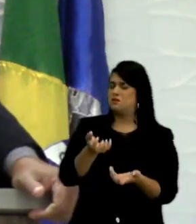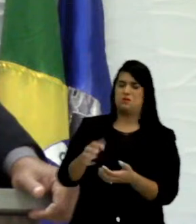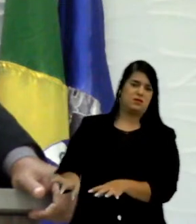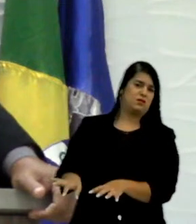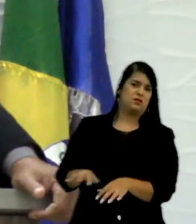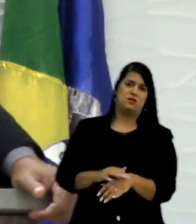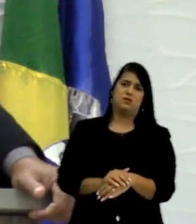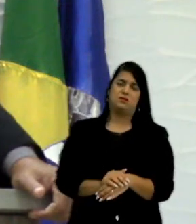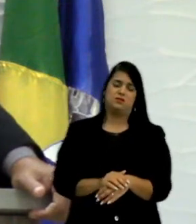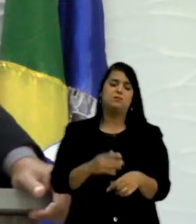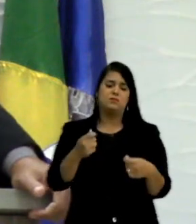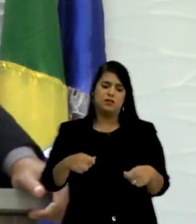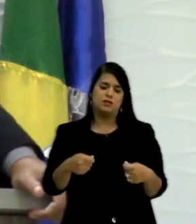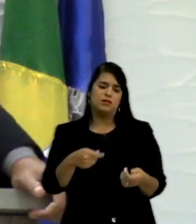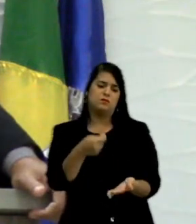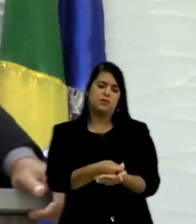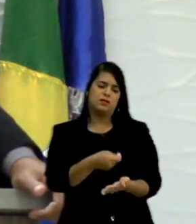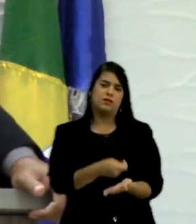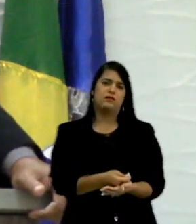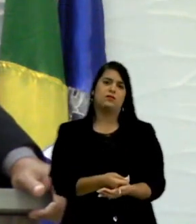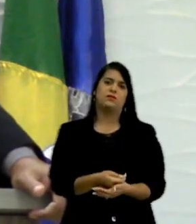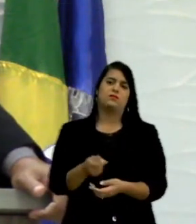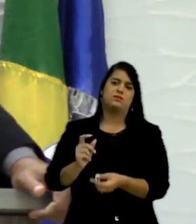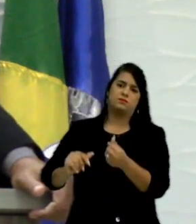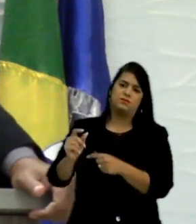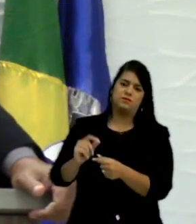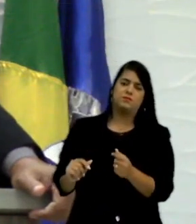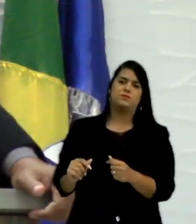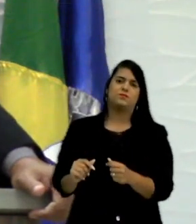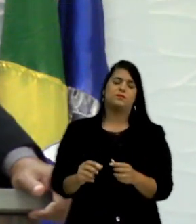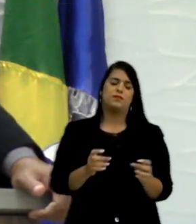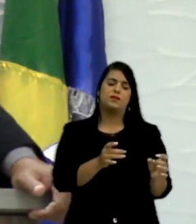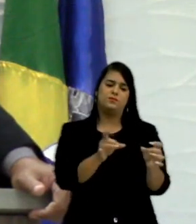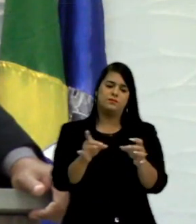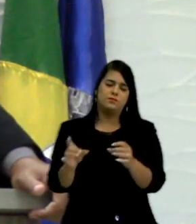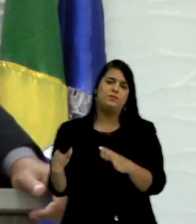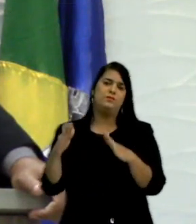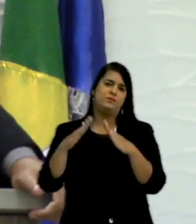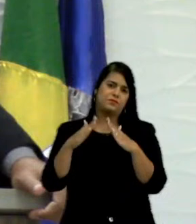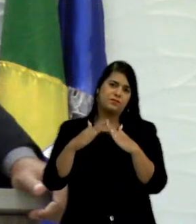Eu tenho que pagar dinheiro. E bora lá, eu vou vender minha casa. Pra dar